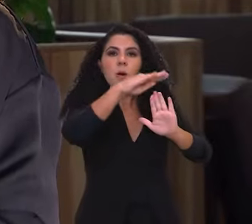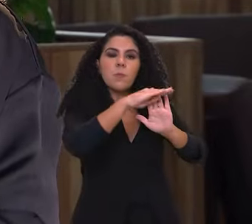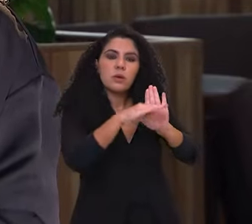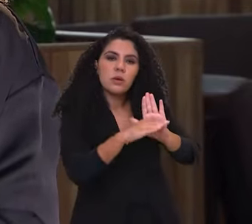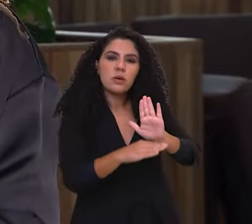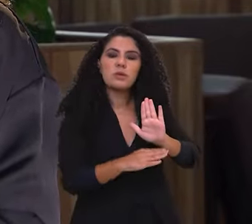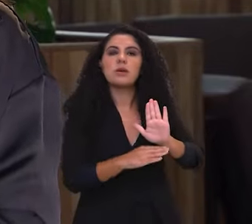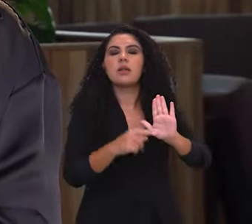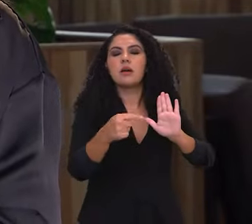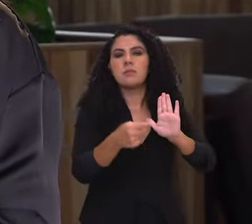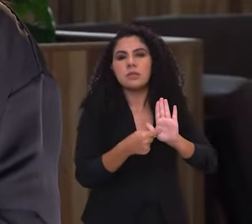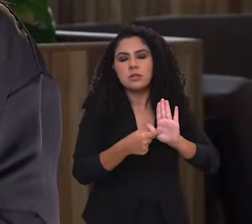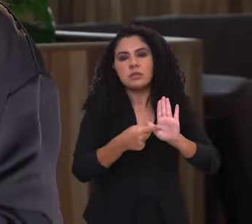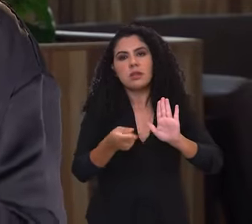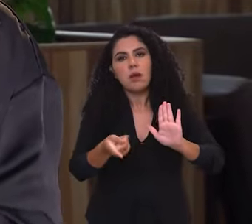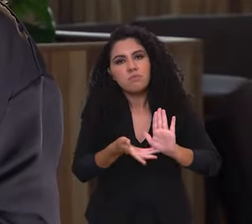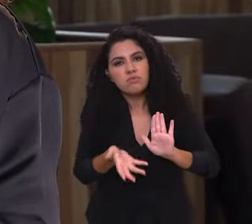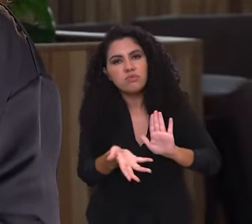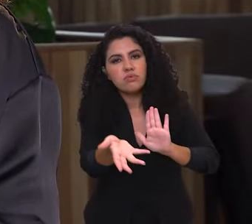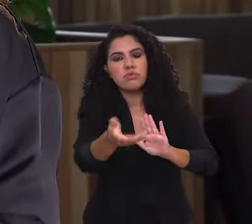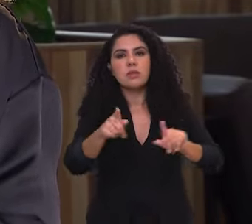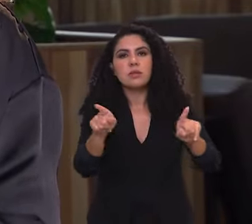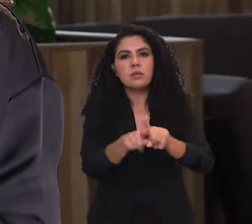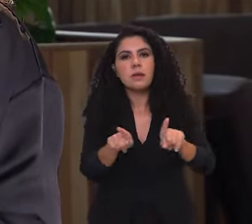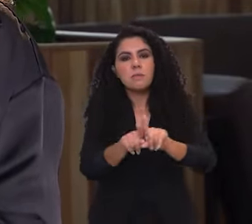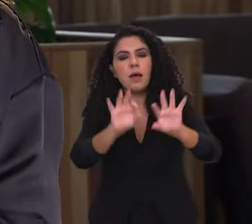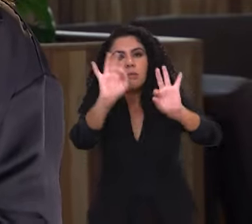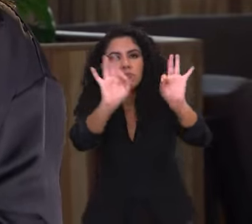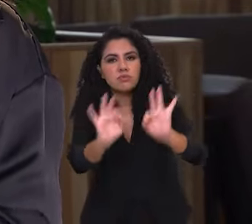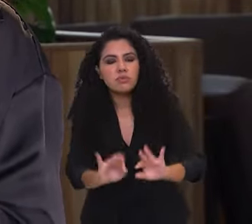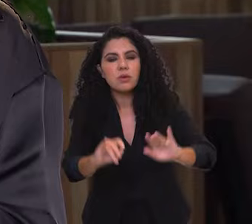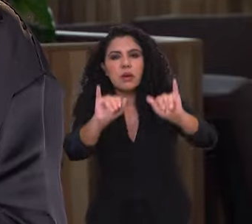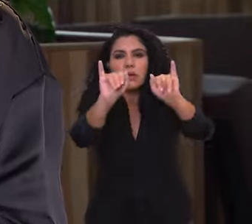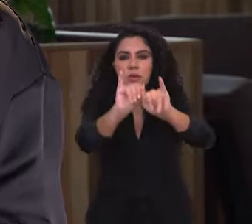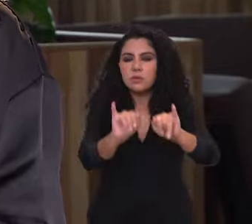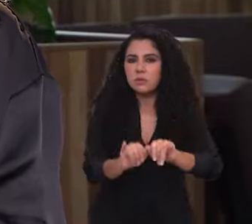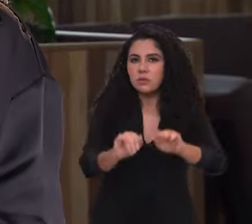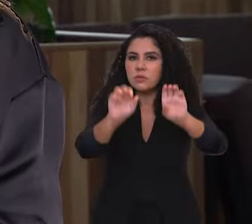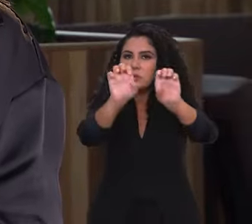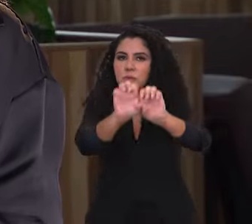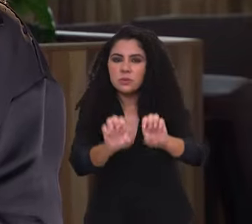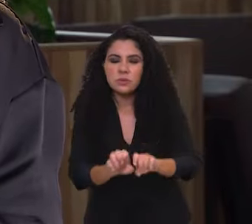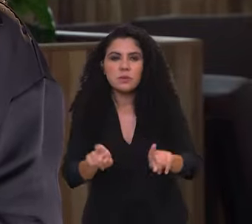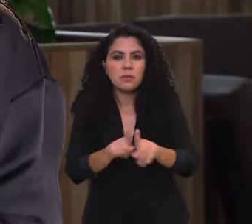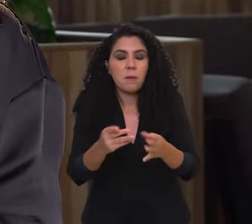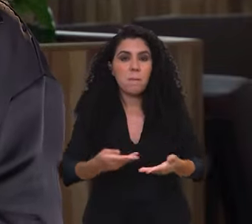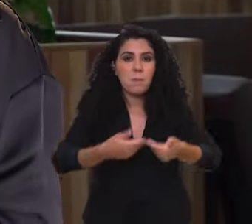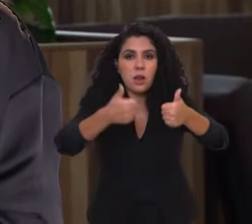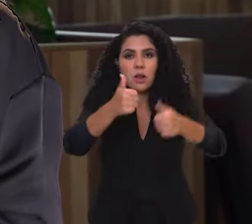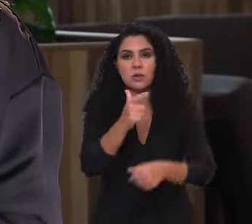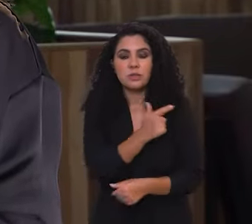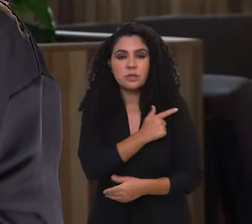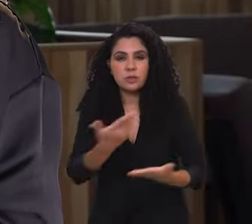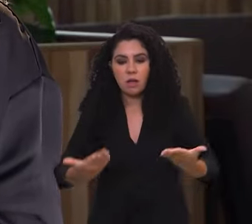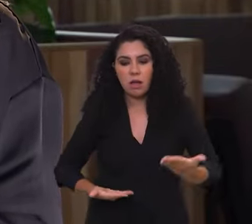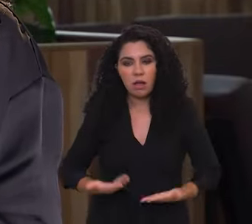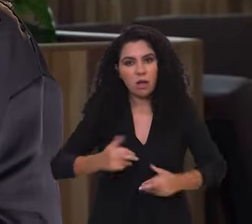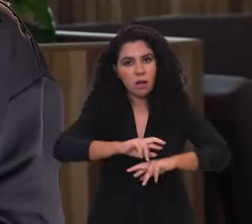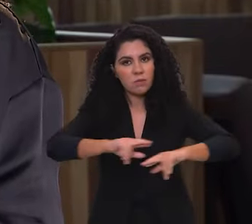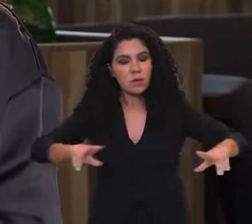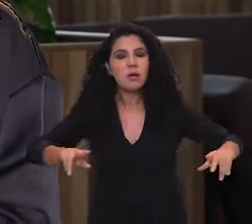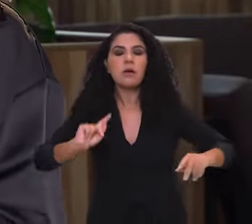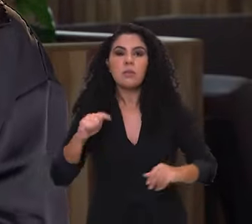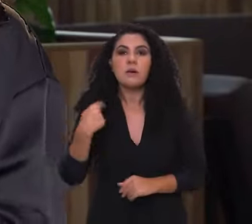estruturação produtiva, programas de provisão infraestrutural, programa de uma melhor gestão de serviços, fazendo com que a